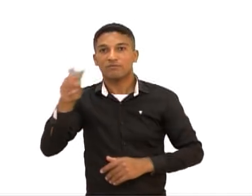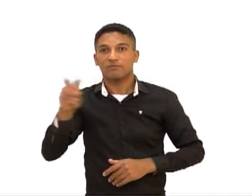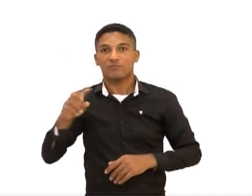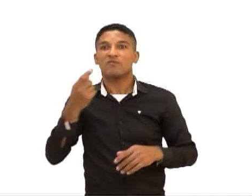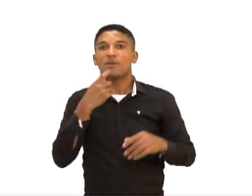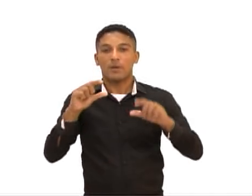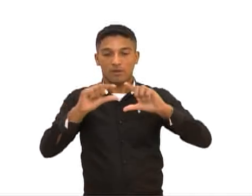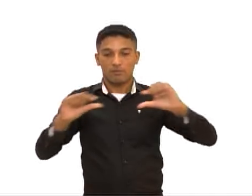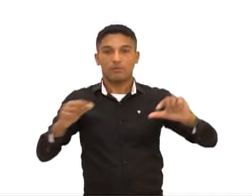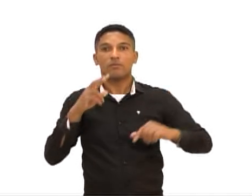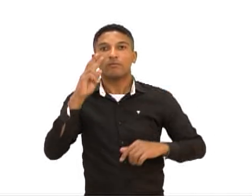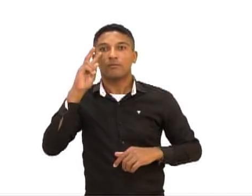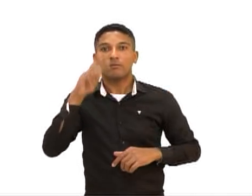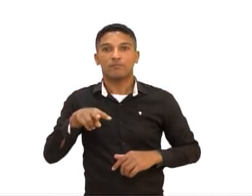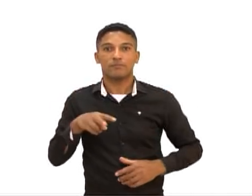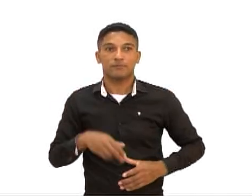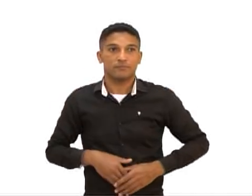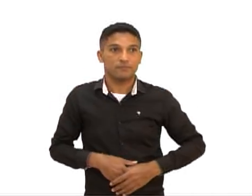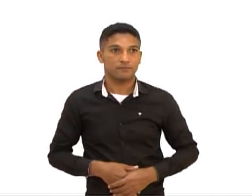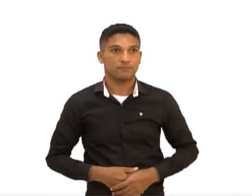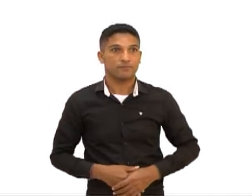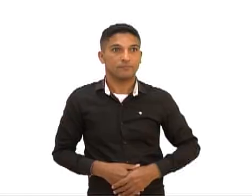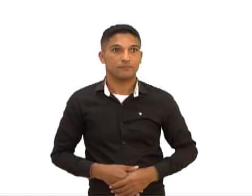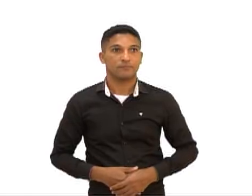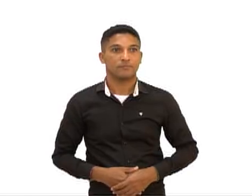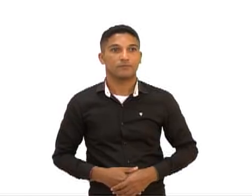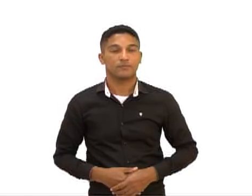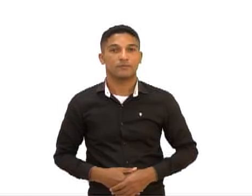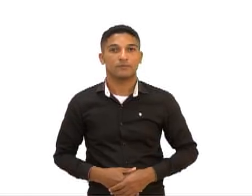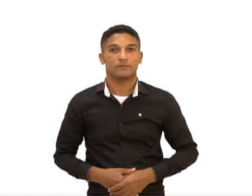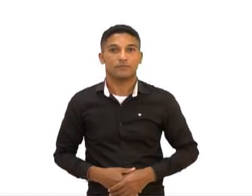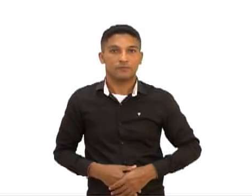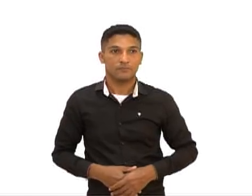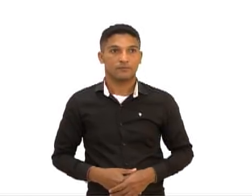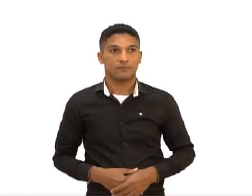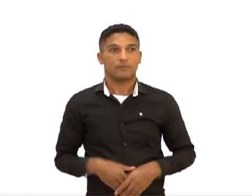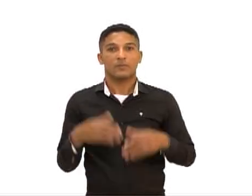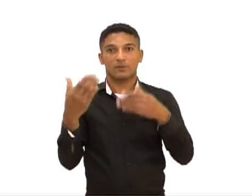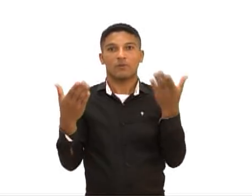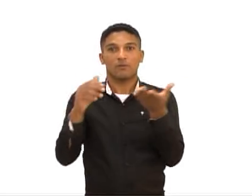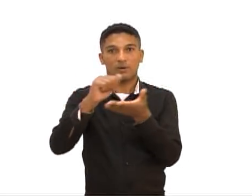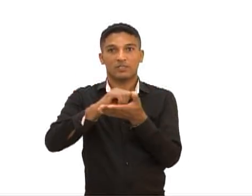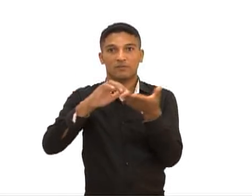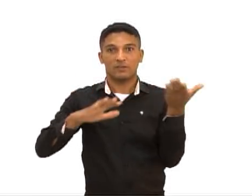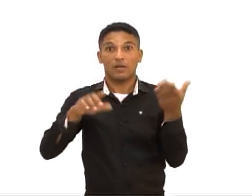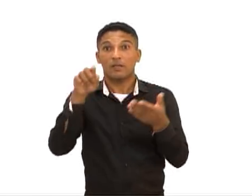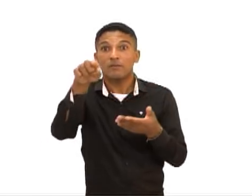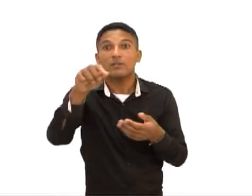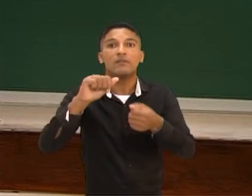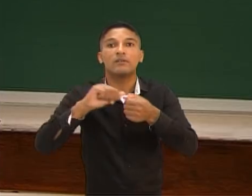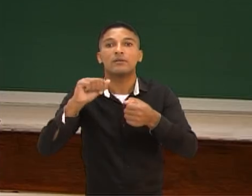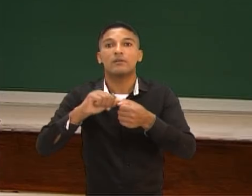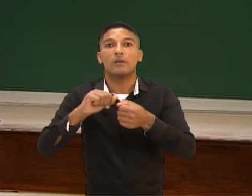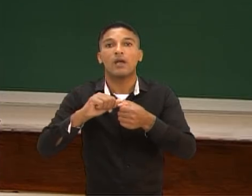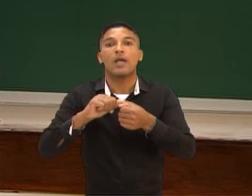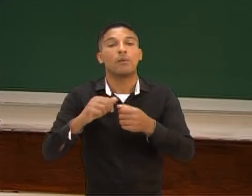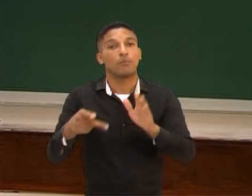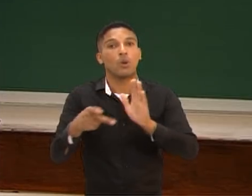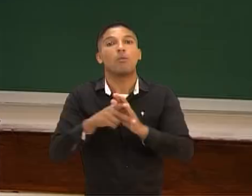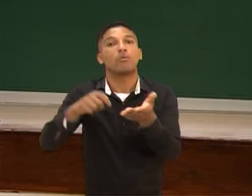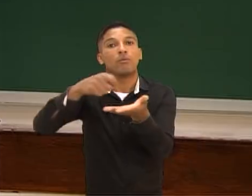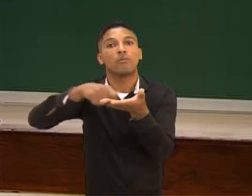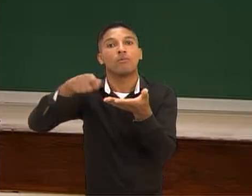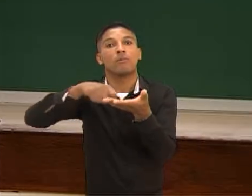que ajudam a disseminar uma ideia, nesse caso. Então, para o exercício 1, vocês vão fazer uma questão discursiva,